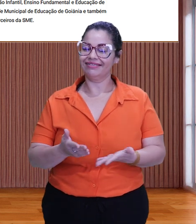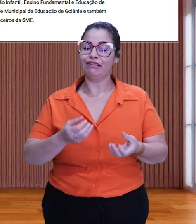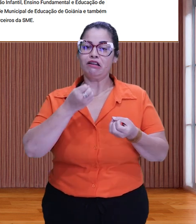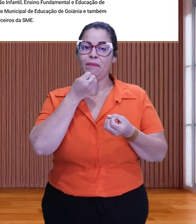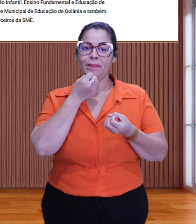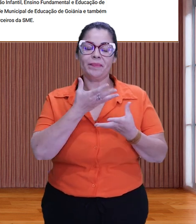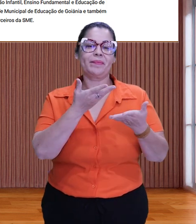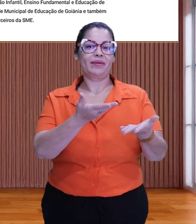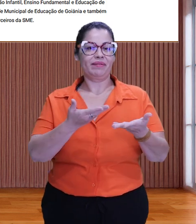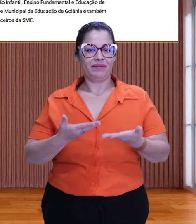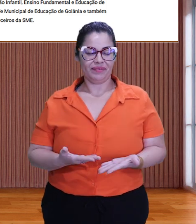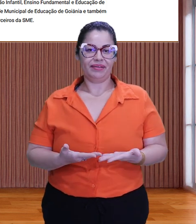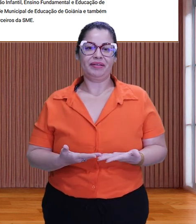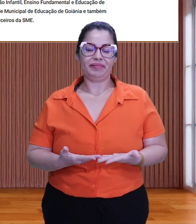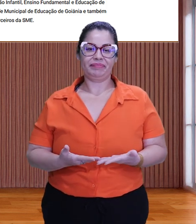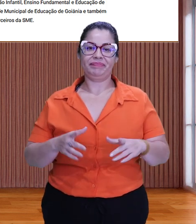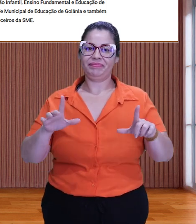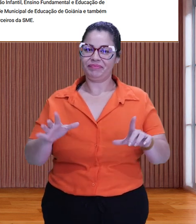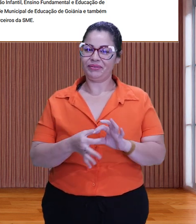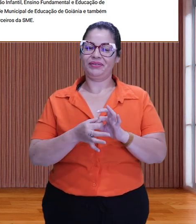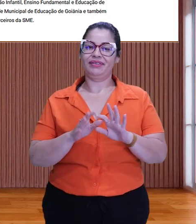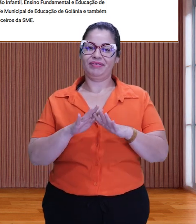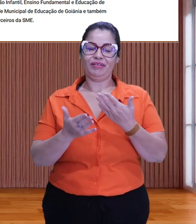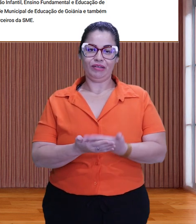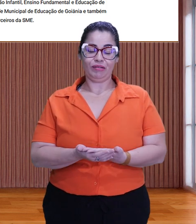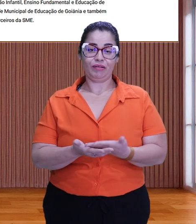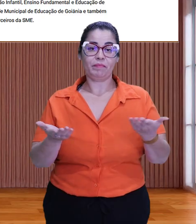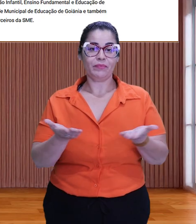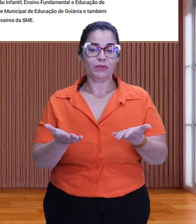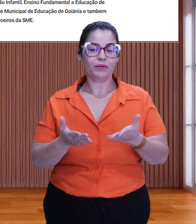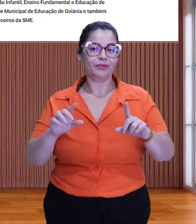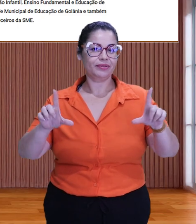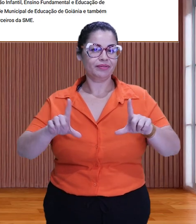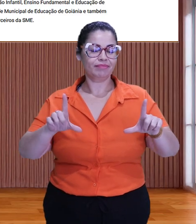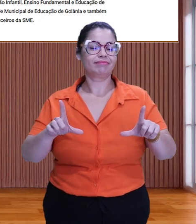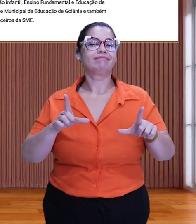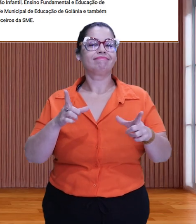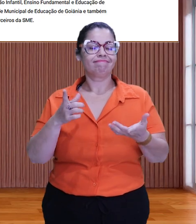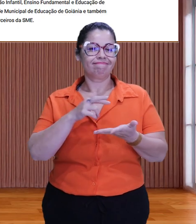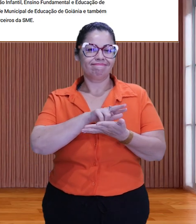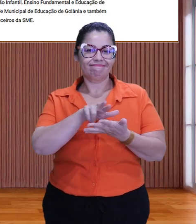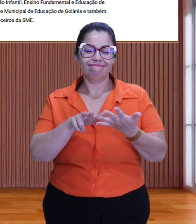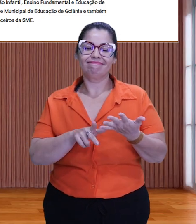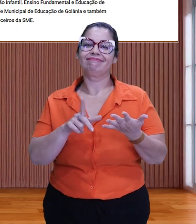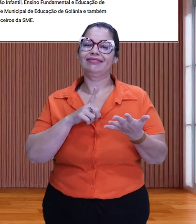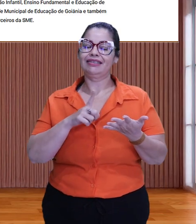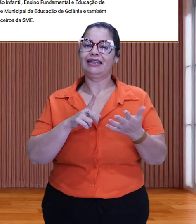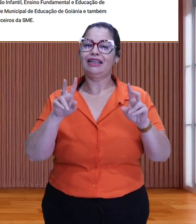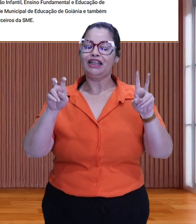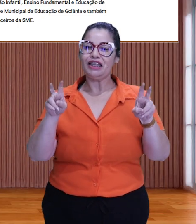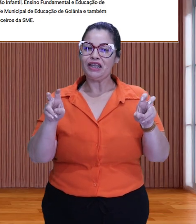Olá, pessoal! Sejam muito bem-vindos a mais um Conexão Escola. Hoje, o nosso programa está